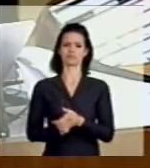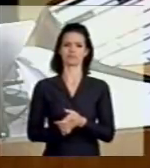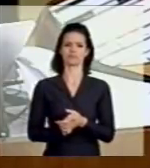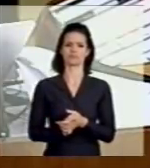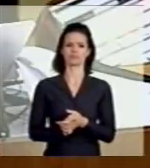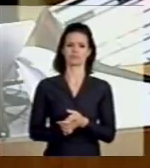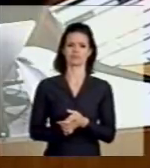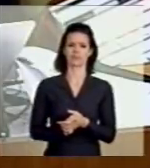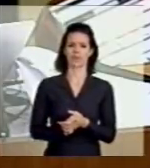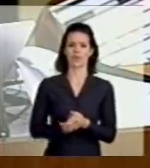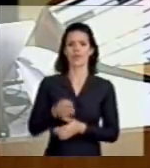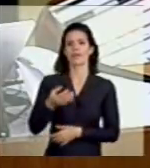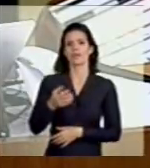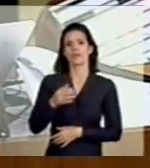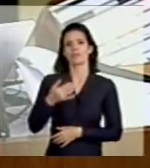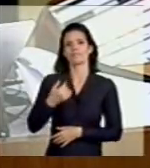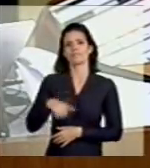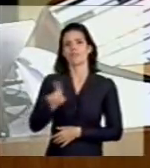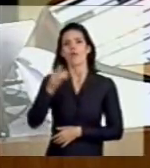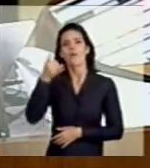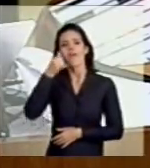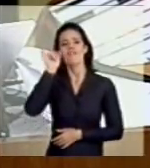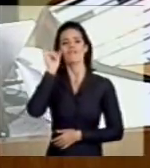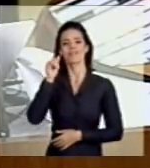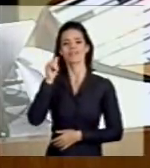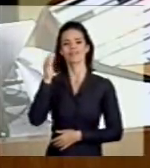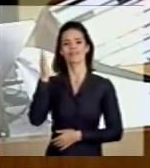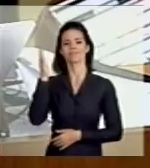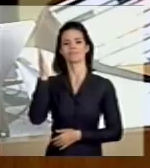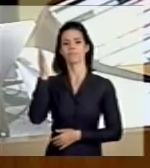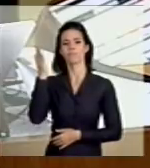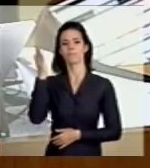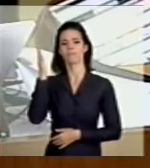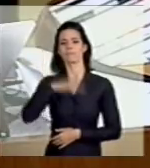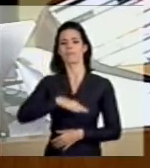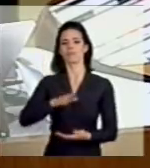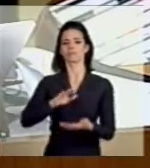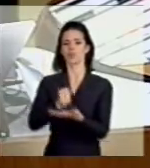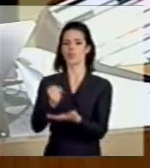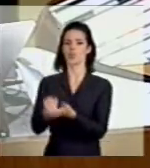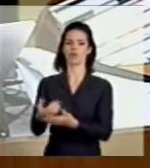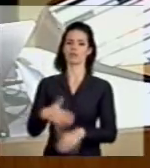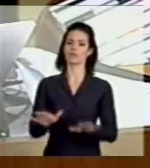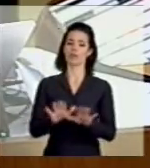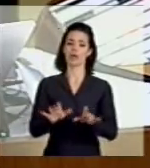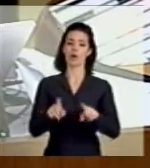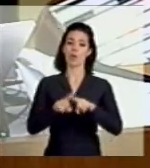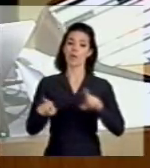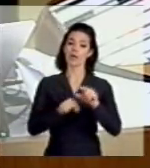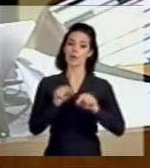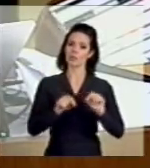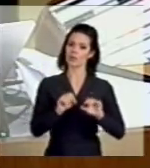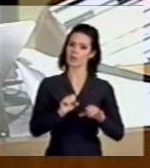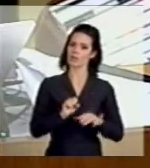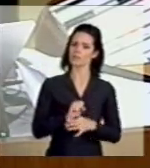previne maus acordos, nem todos os males da representação processual. Ela consiste numa salvaguarda,